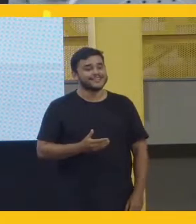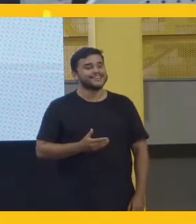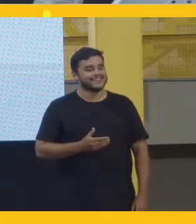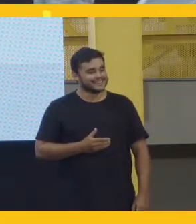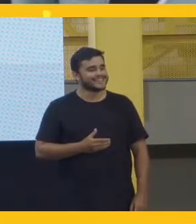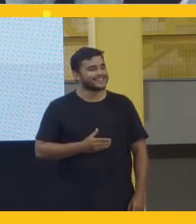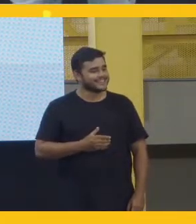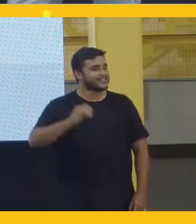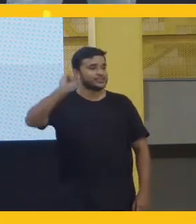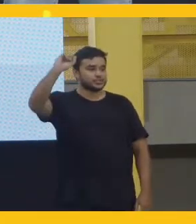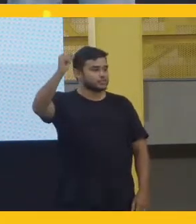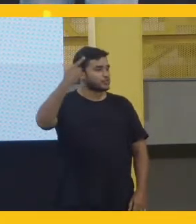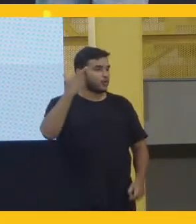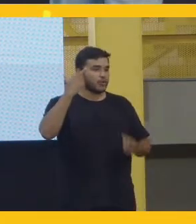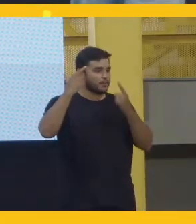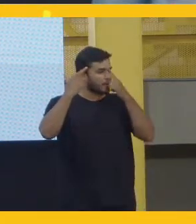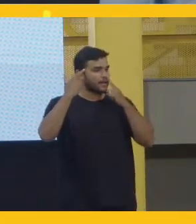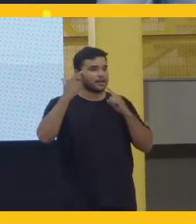É.